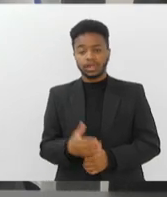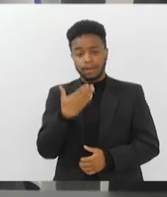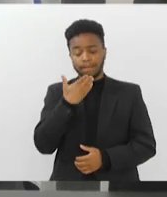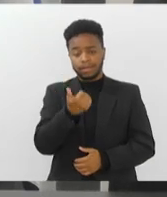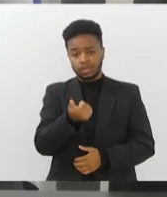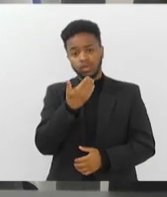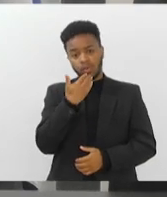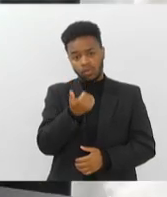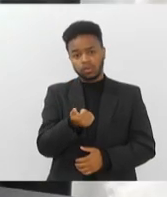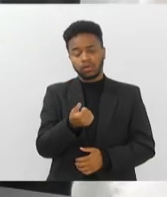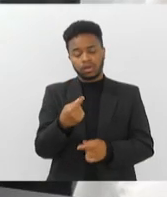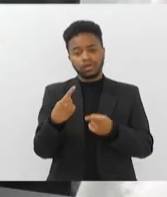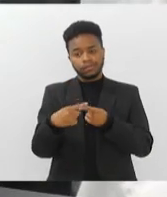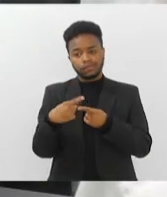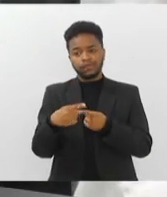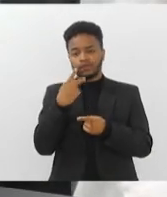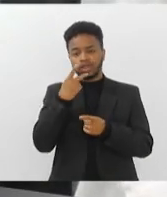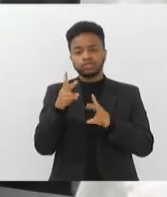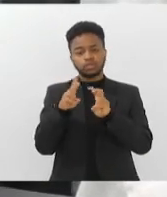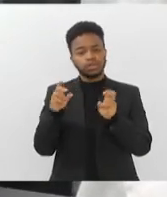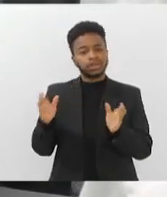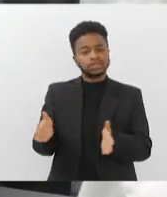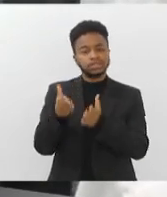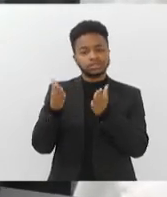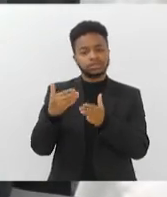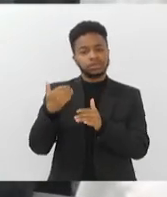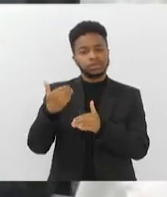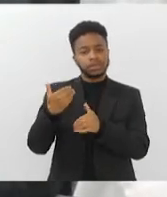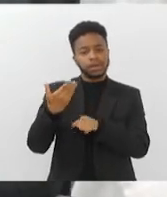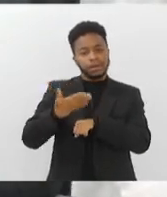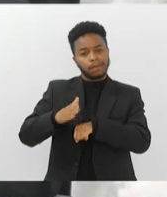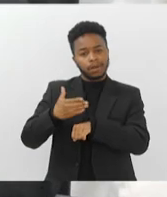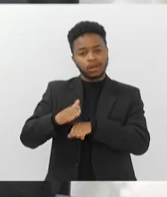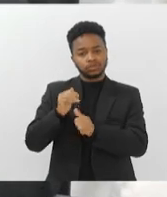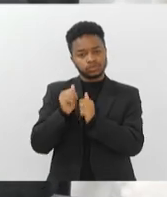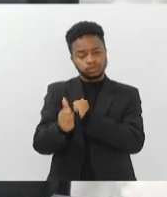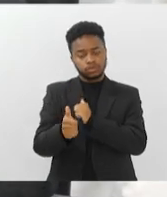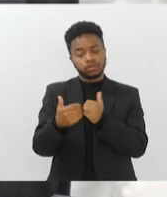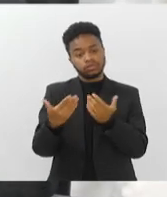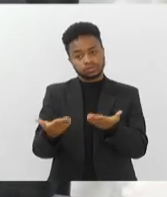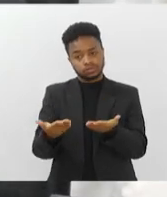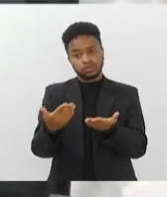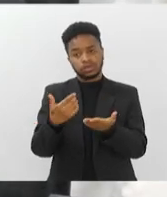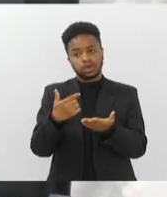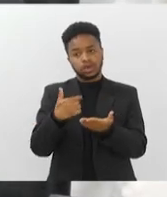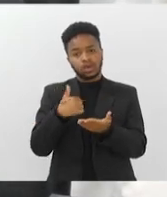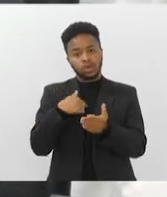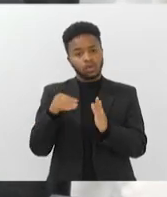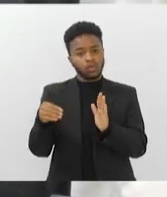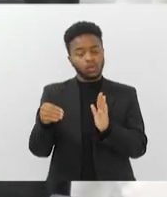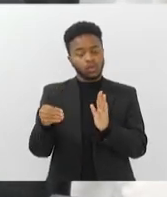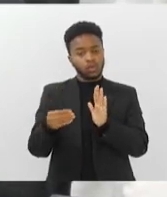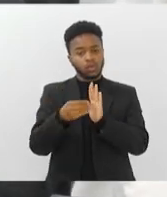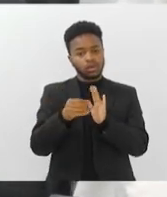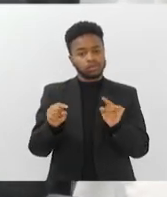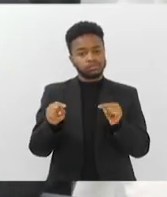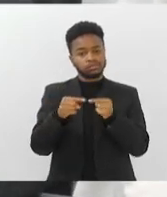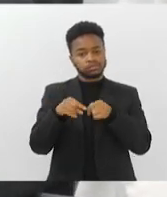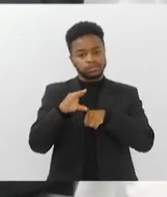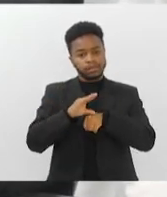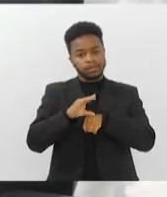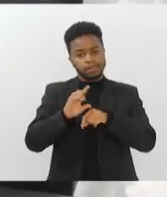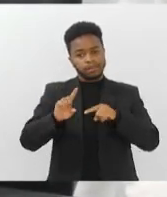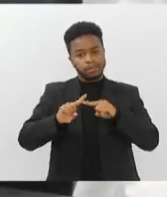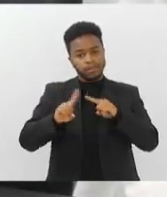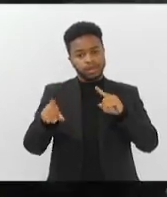Dispõe sobre o incentivo à prática desportiva. Então, constitucionalidade com emenda. Tá certo. O